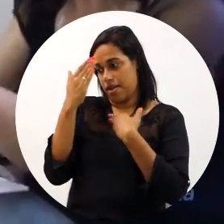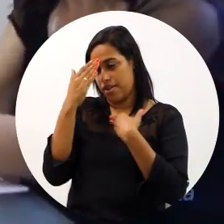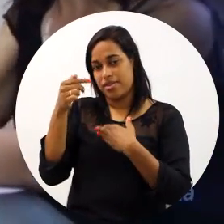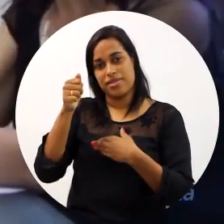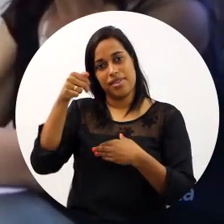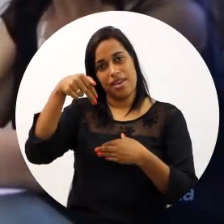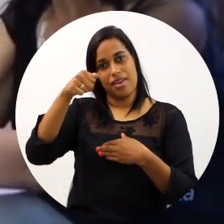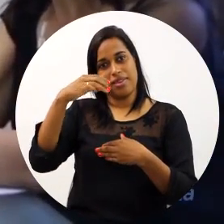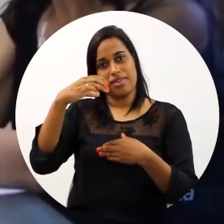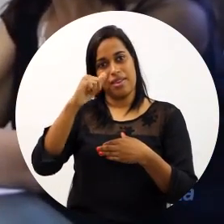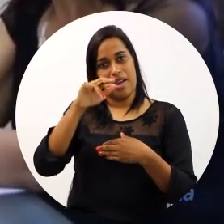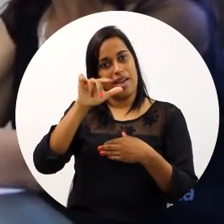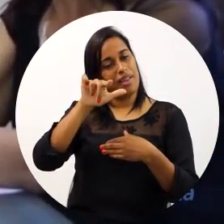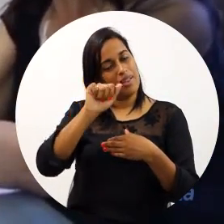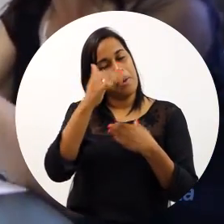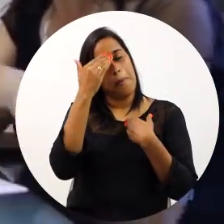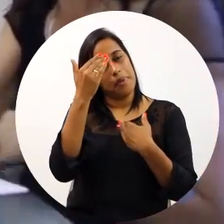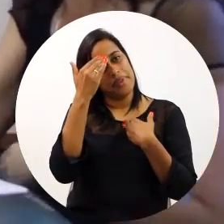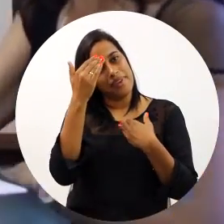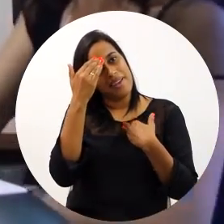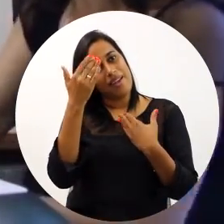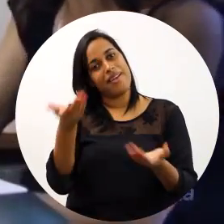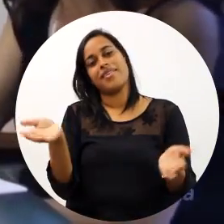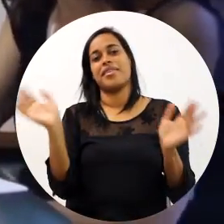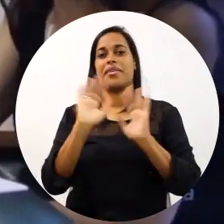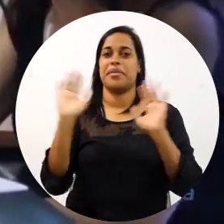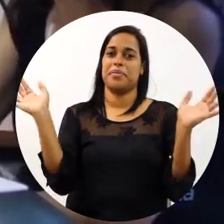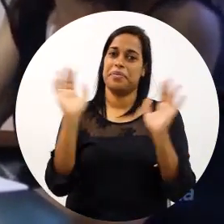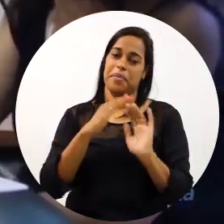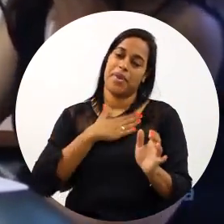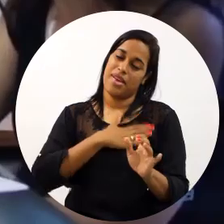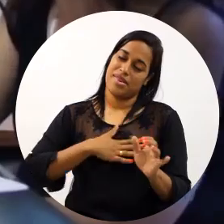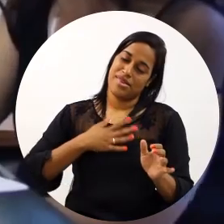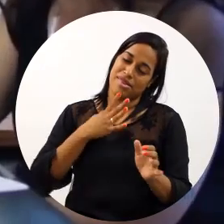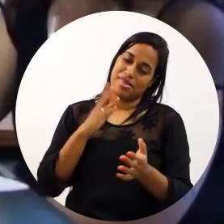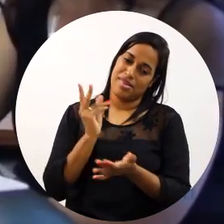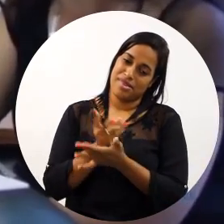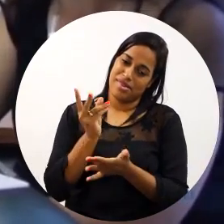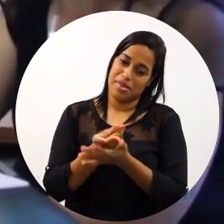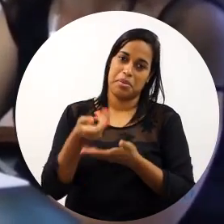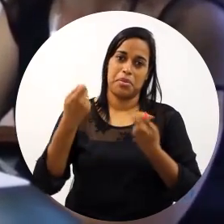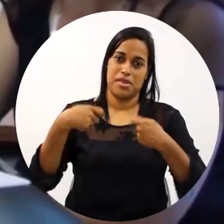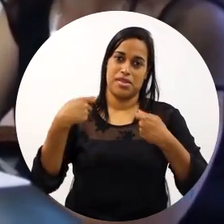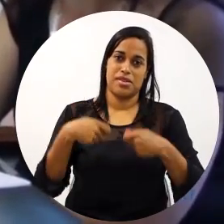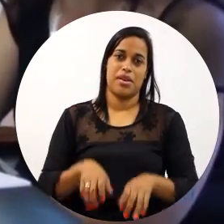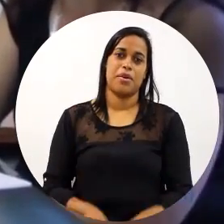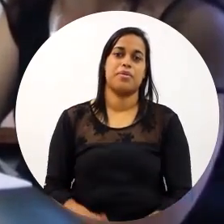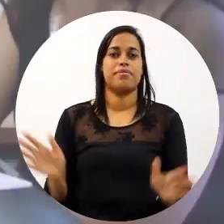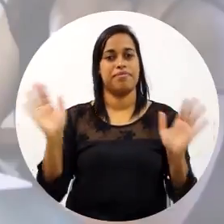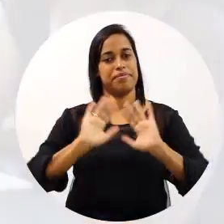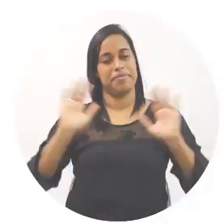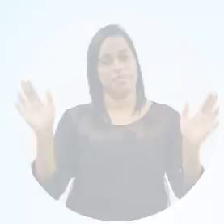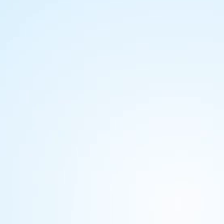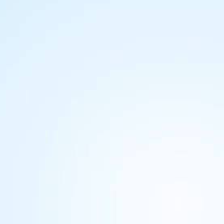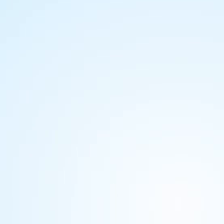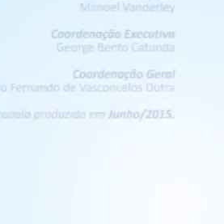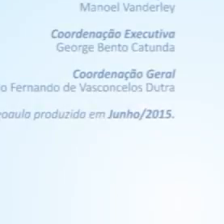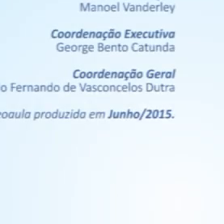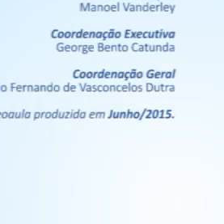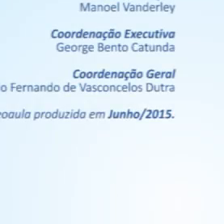a Ana Carla. Obrigada, Ana Carla. Não tem de quê, Cíntia. Foi um prazer. Disponha para sempre que precisar. Tchau.